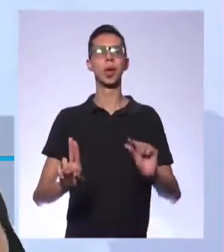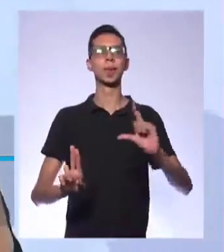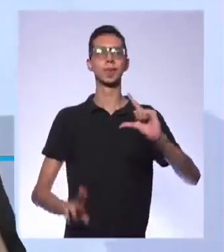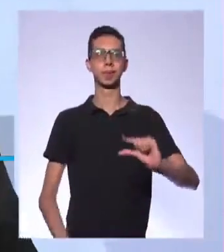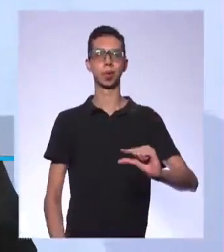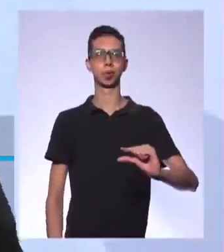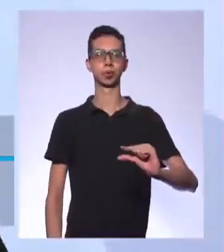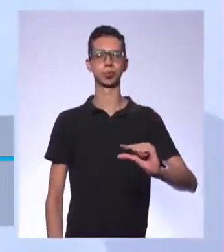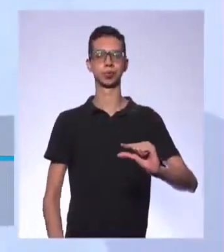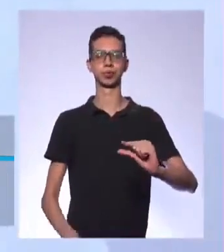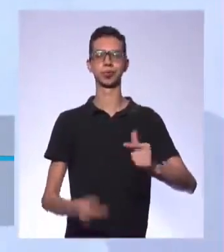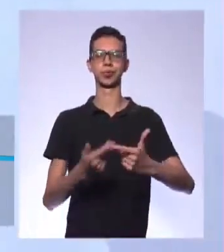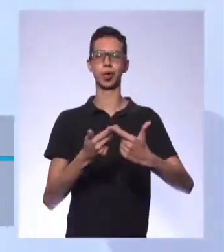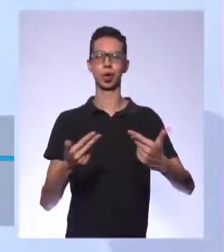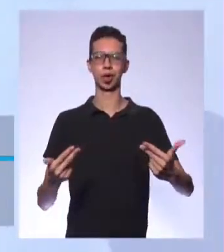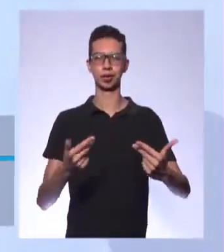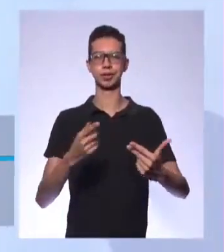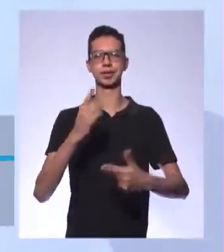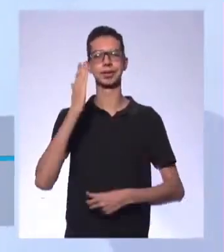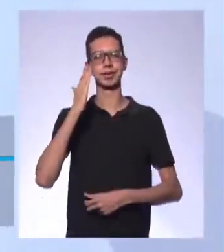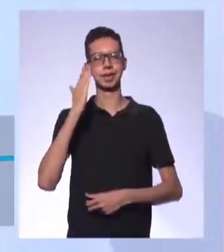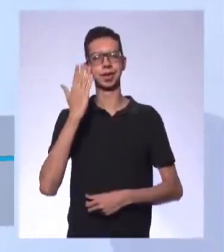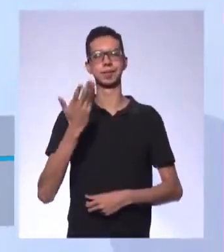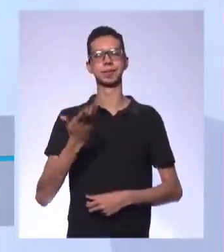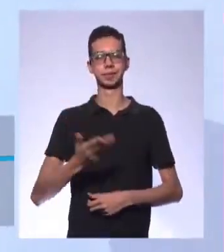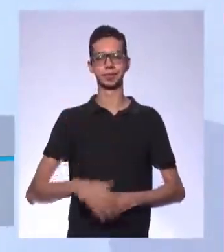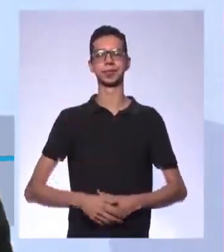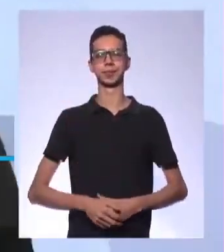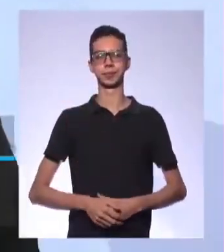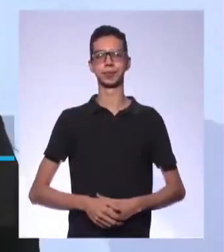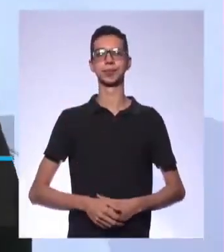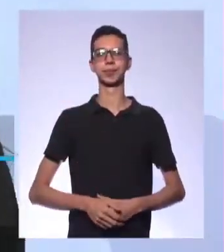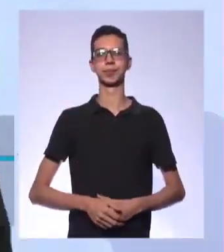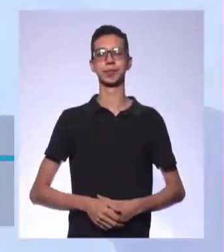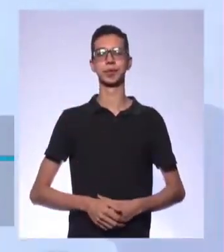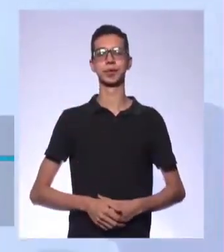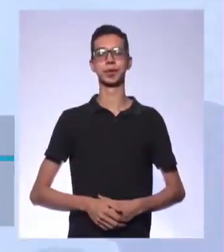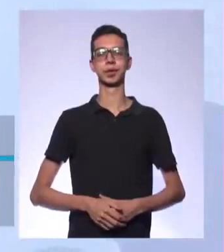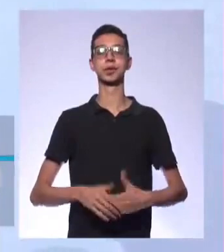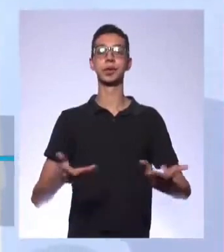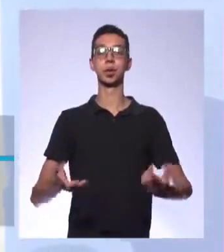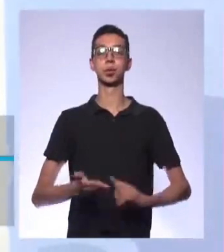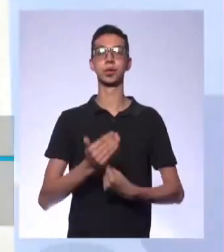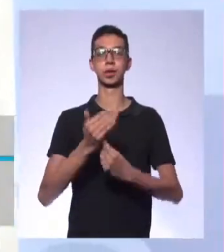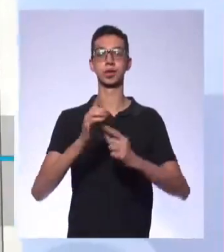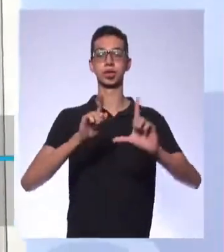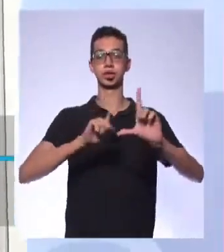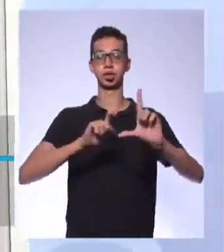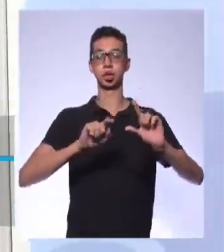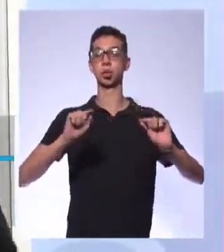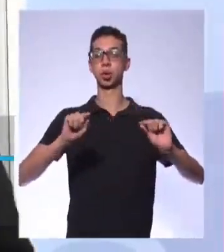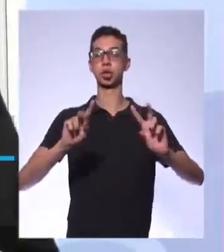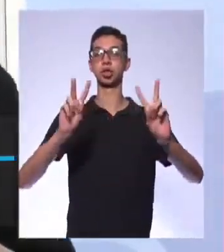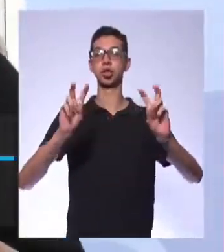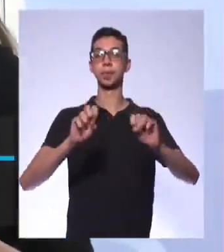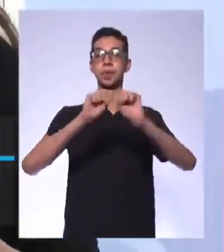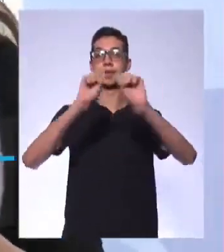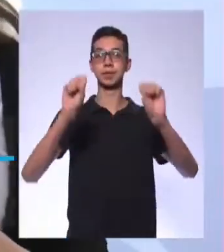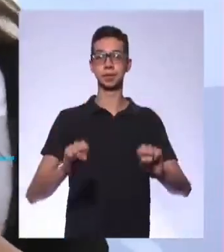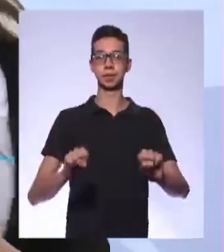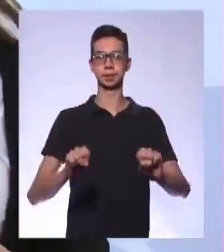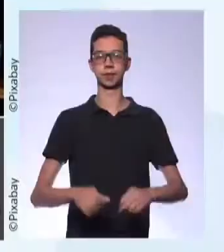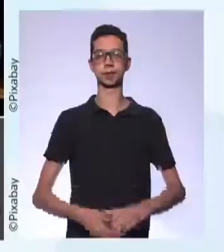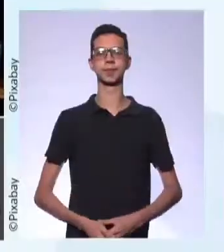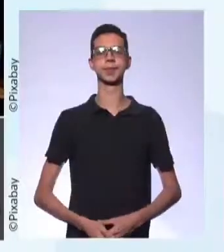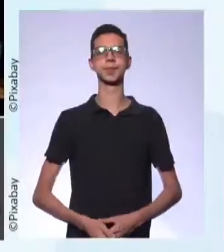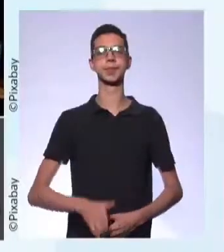né, equipamentos, né, e coisas do tipo, tá bom? Então, gente, a tecnologia digital, ela se refere a um sistema em